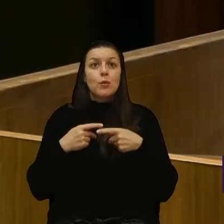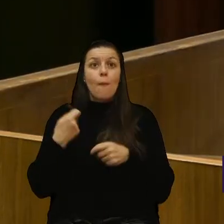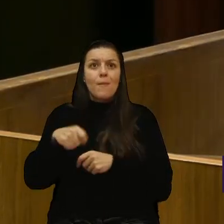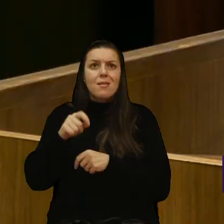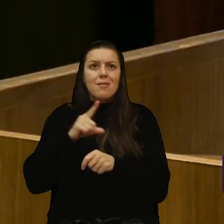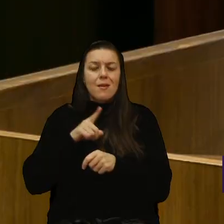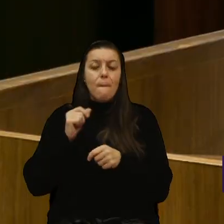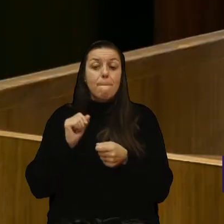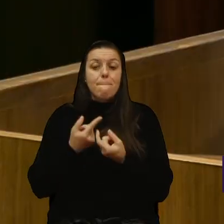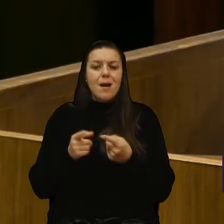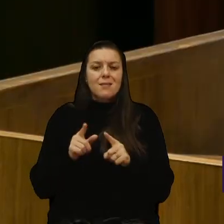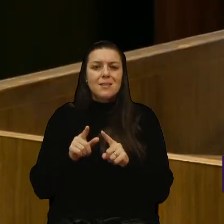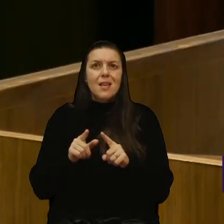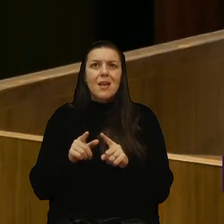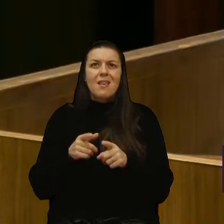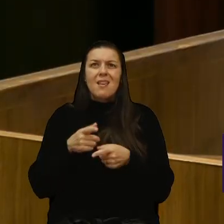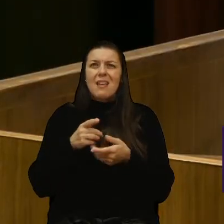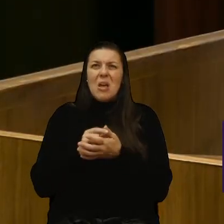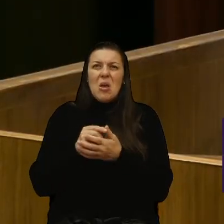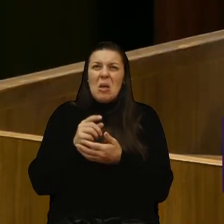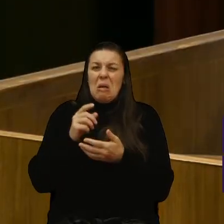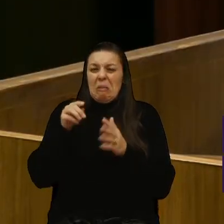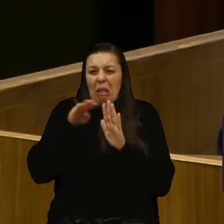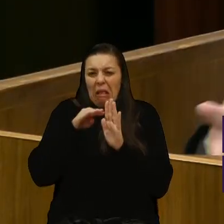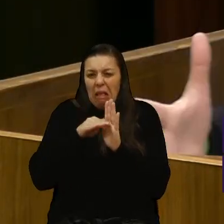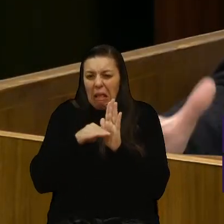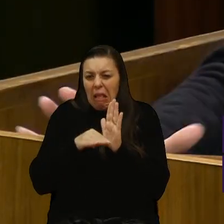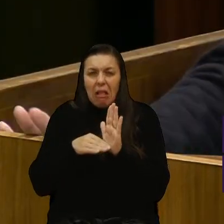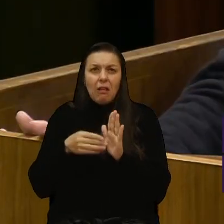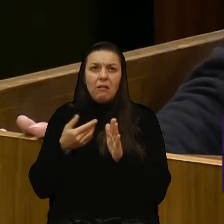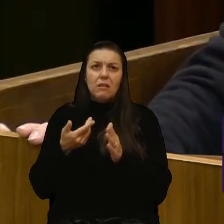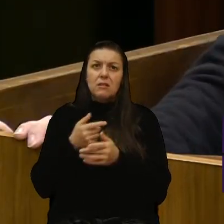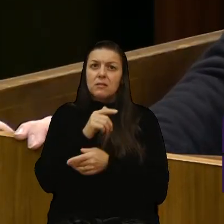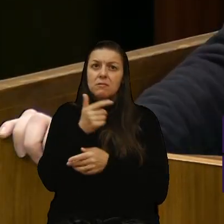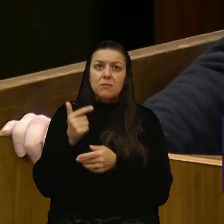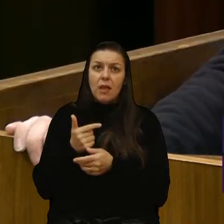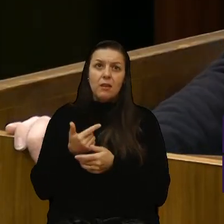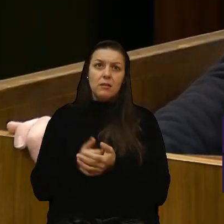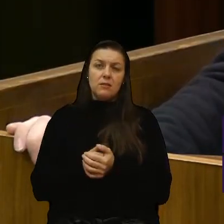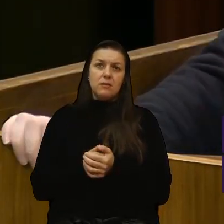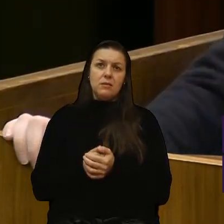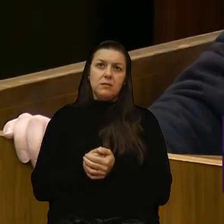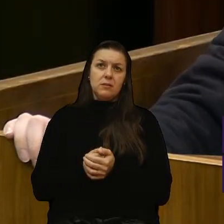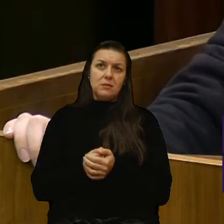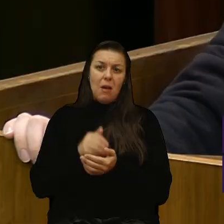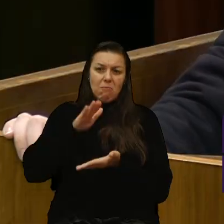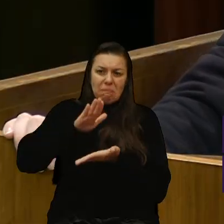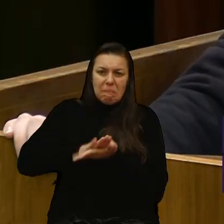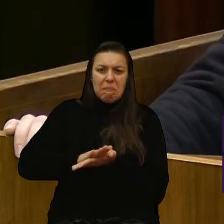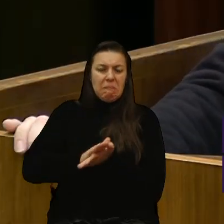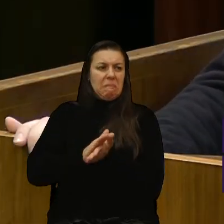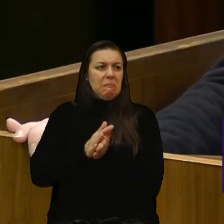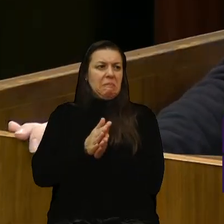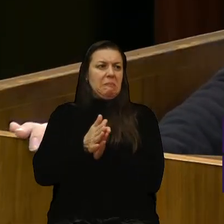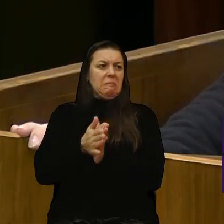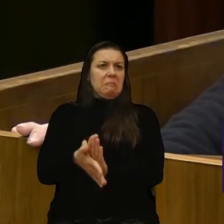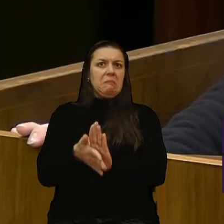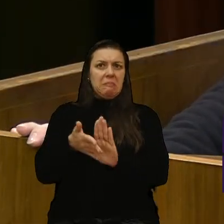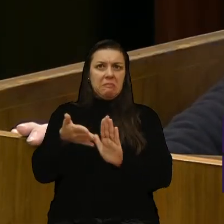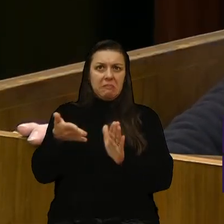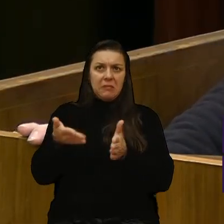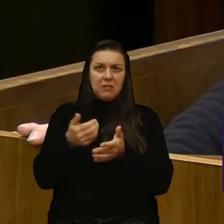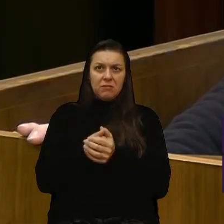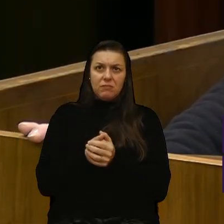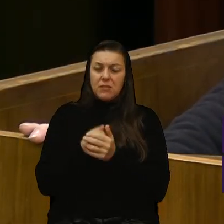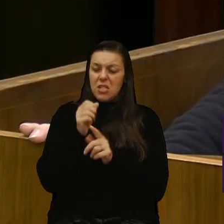tão criminalizado, né, mas que é tão rotulado e é tão pisoteado por várias pessoas da